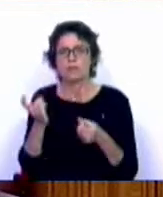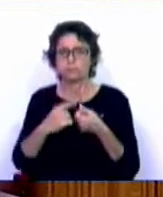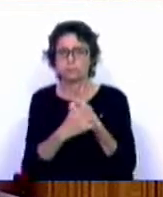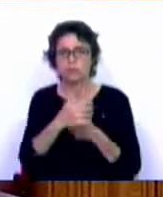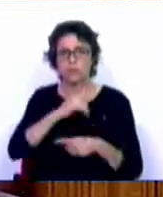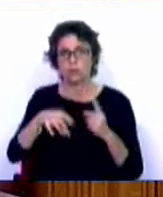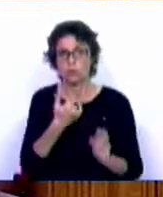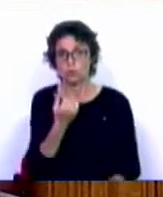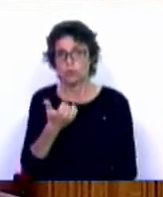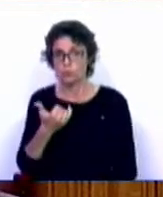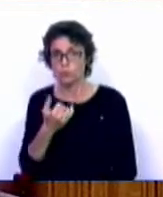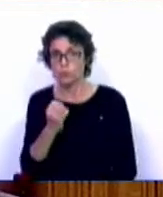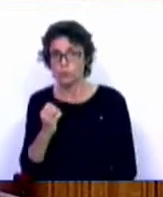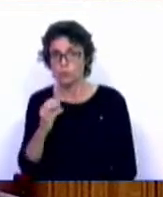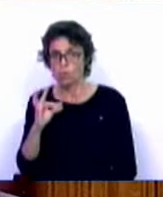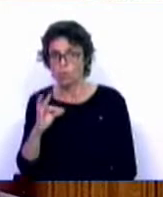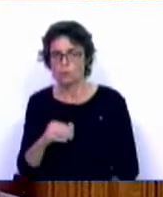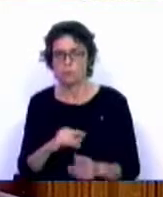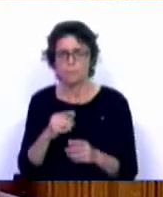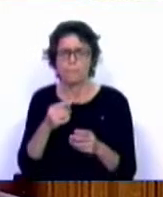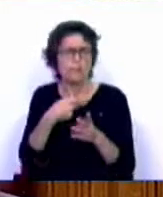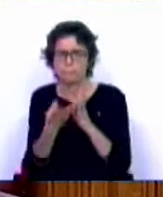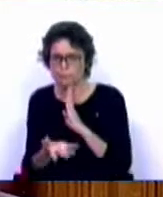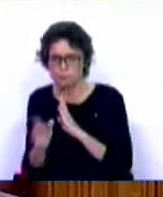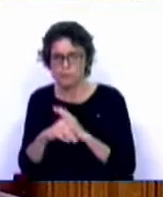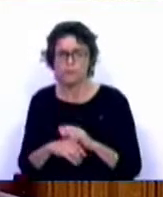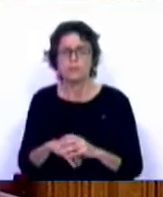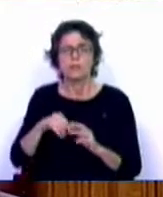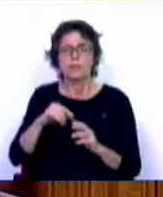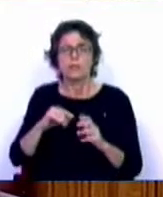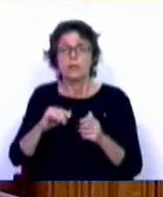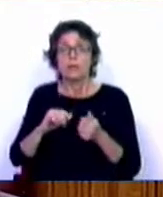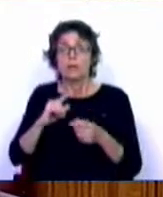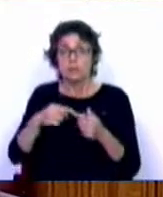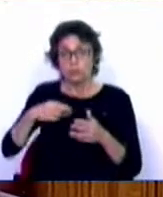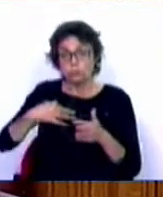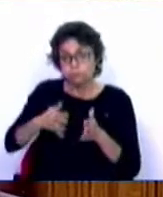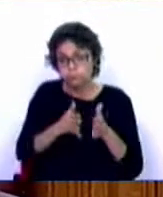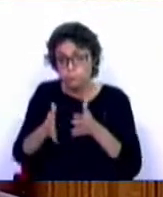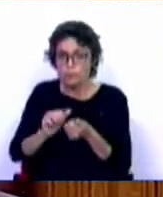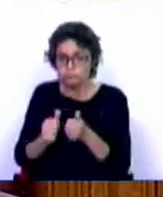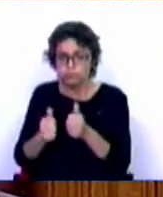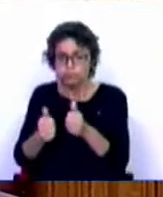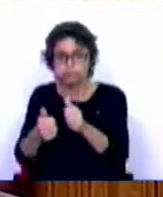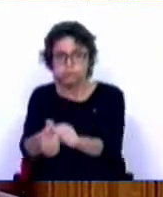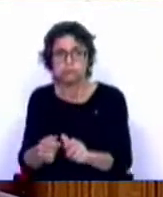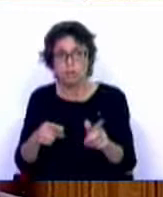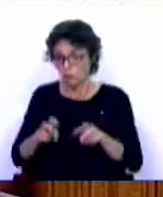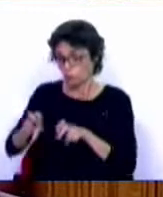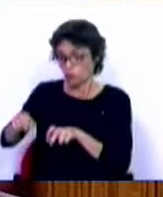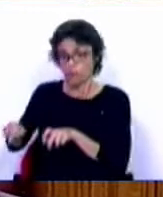e muitos outros. Essa mudança continuou, estou aqui assentado ao lado da sua